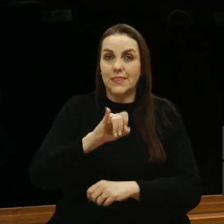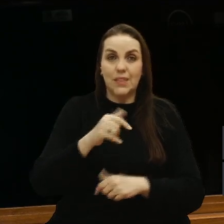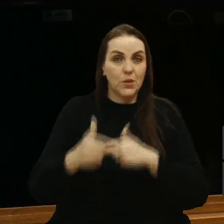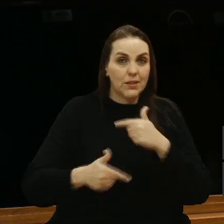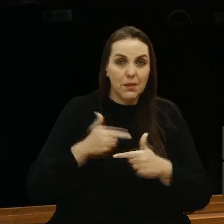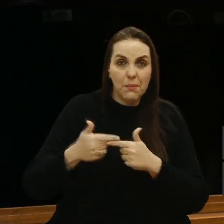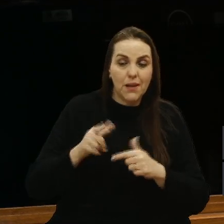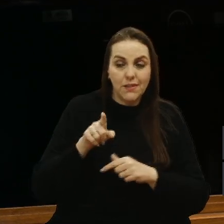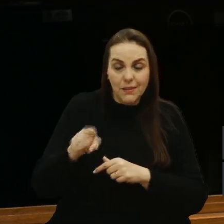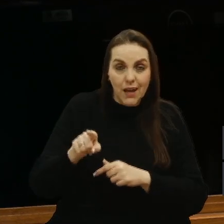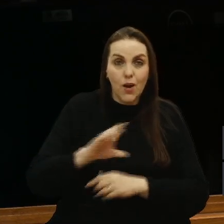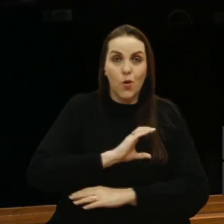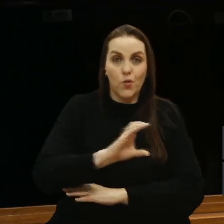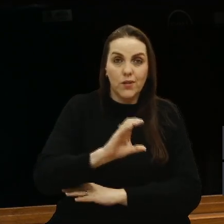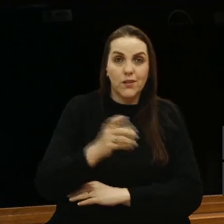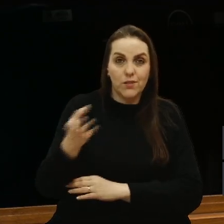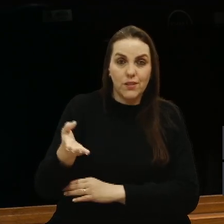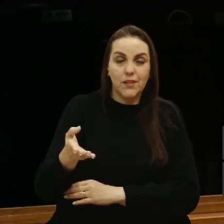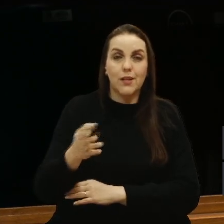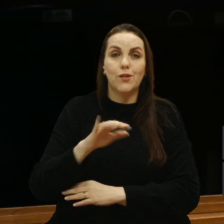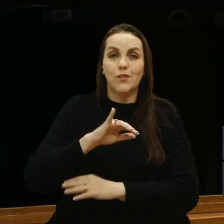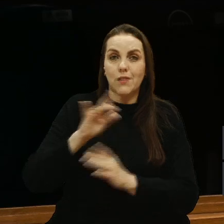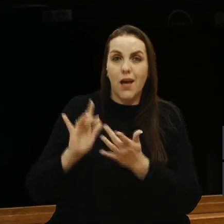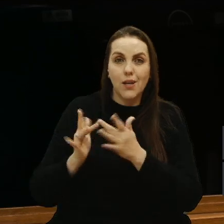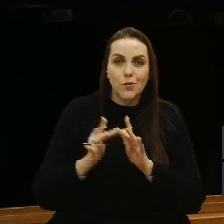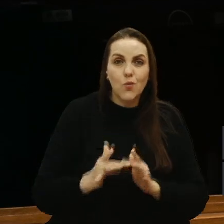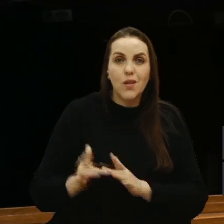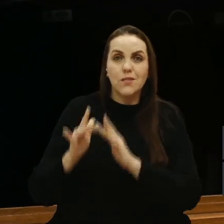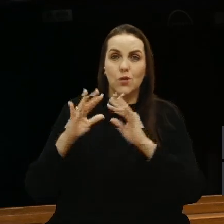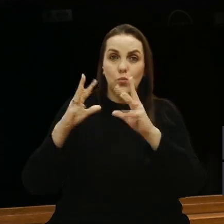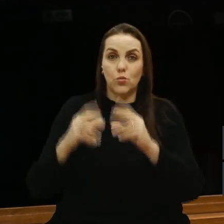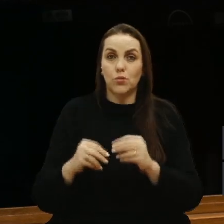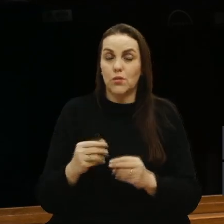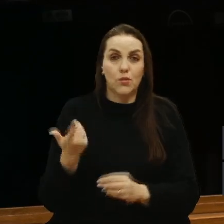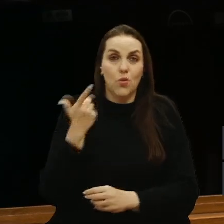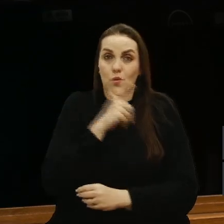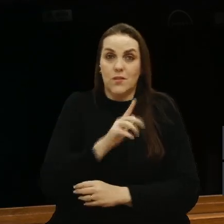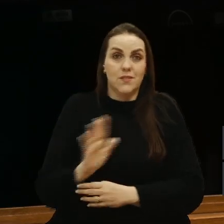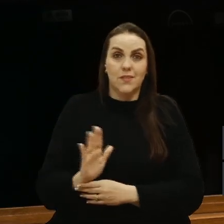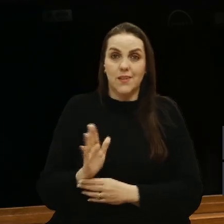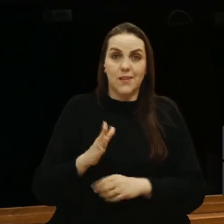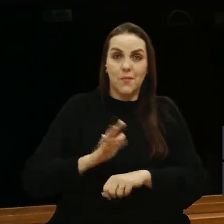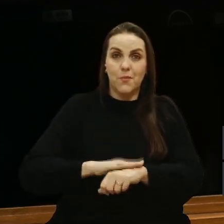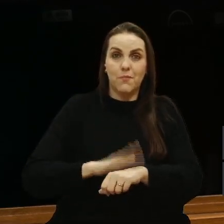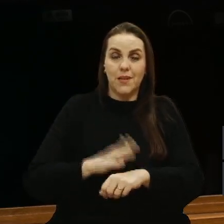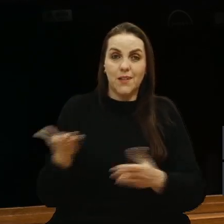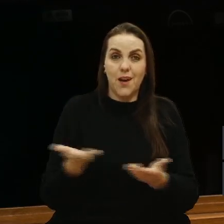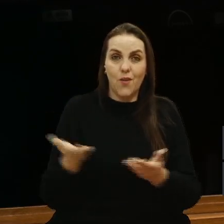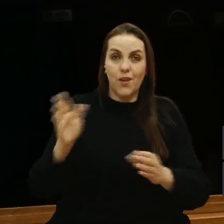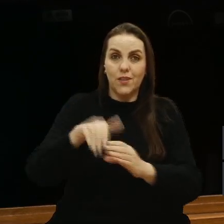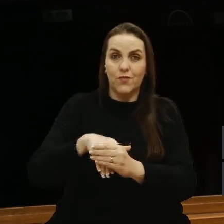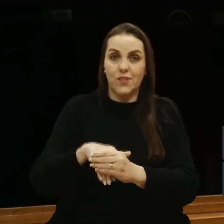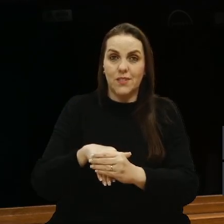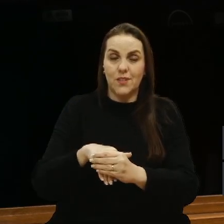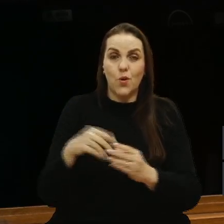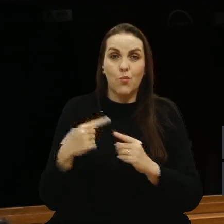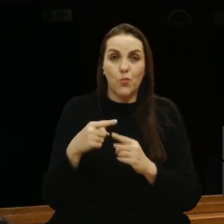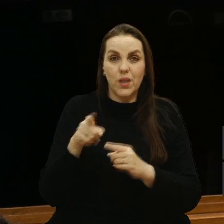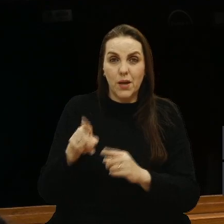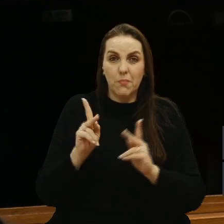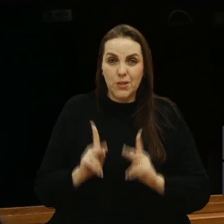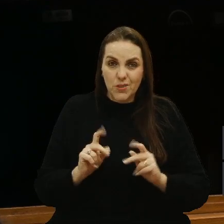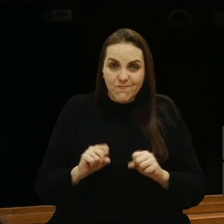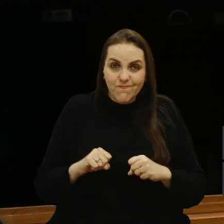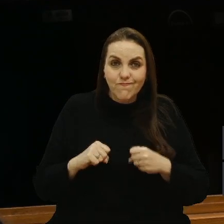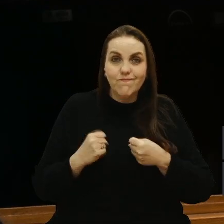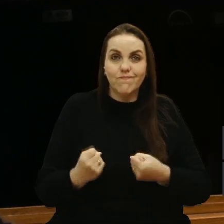da Coordenadoria, da Jane articulando isso, nós não teríamos como chegar nesse momento e poder votar, porque foi alguém que se empenhou